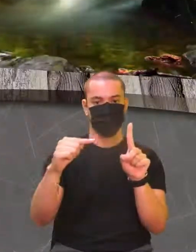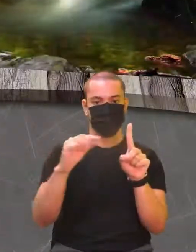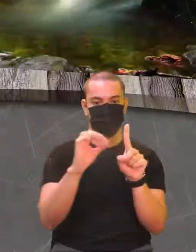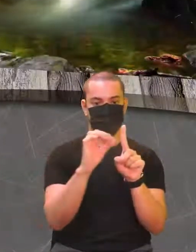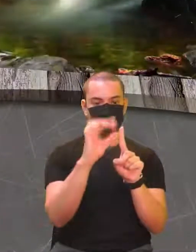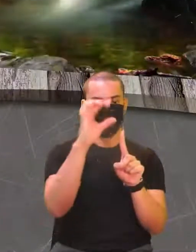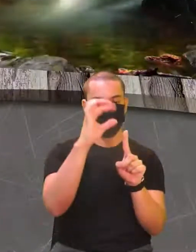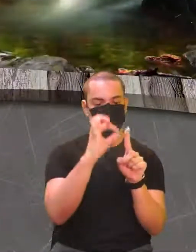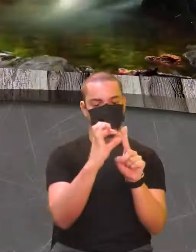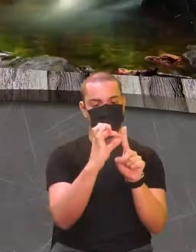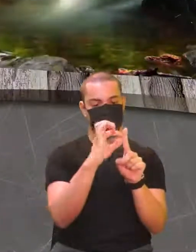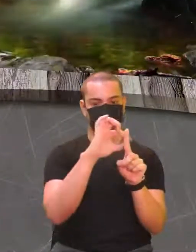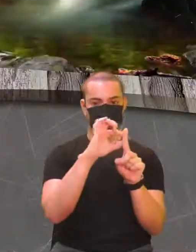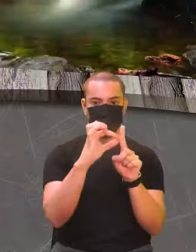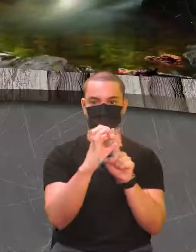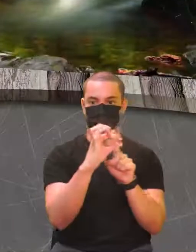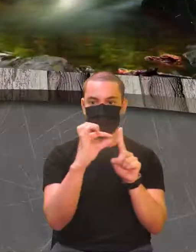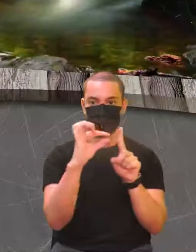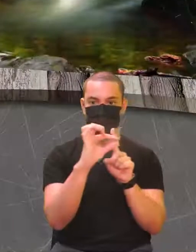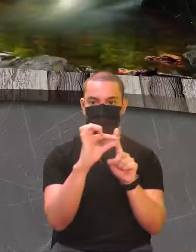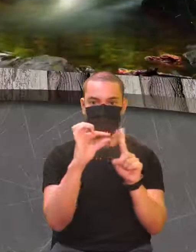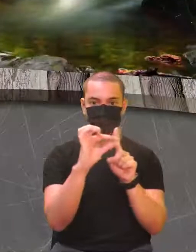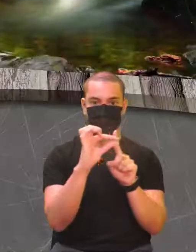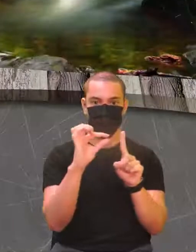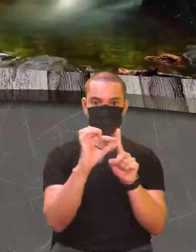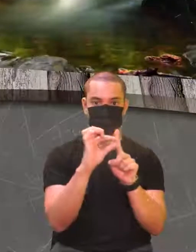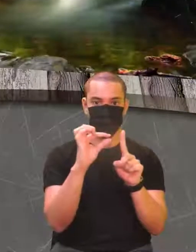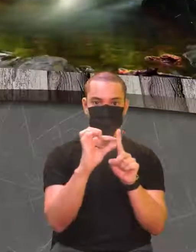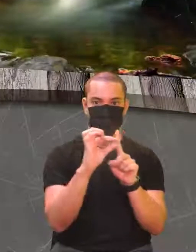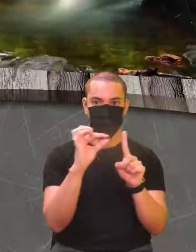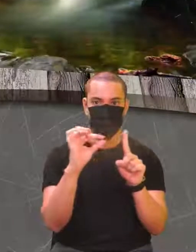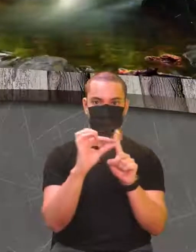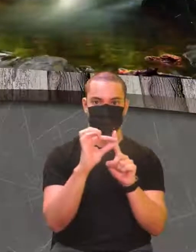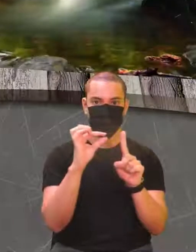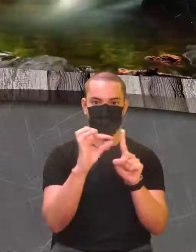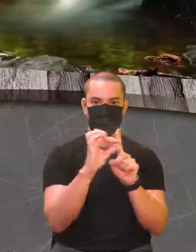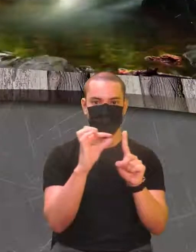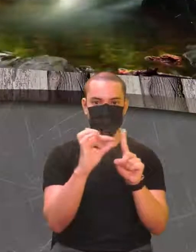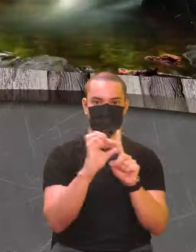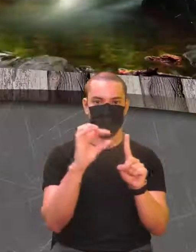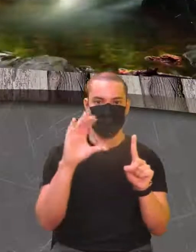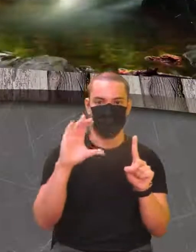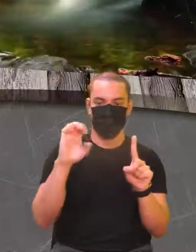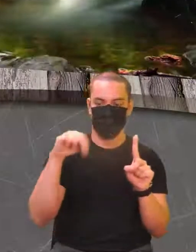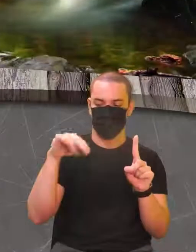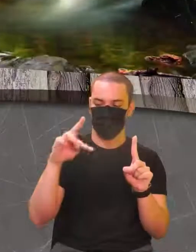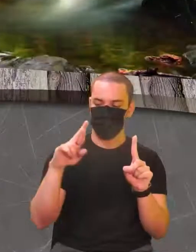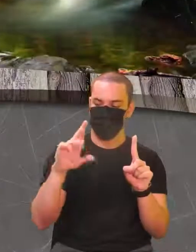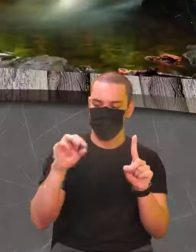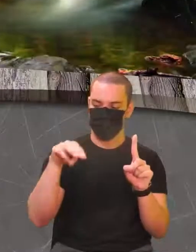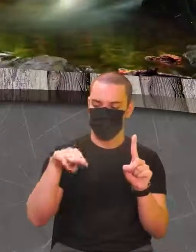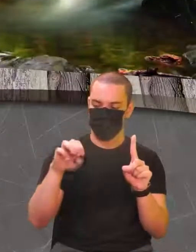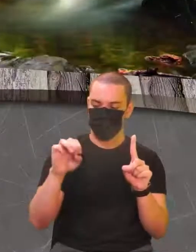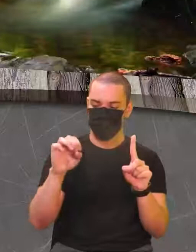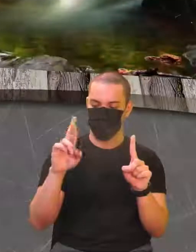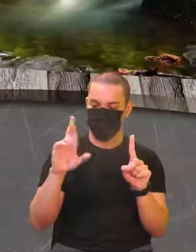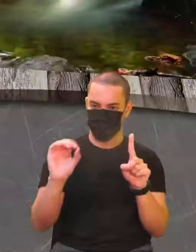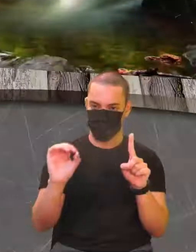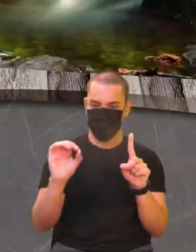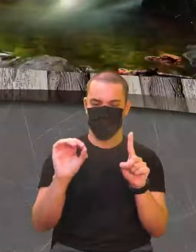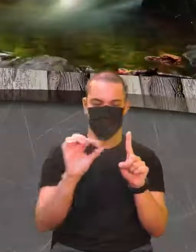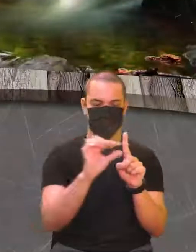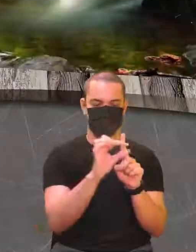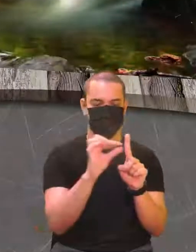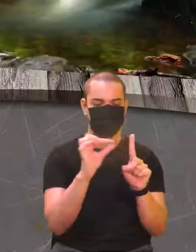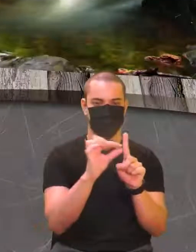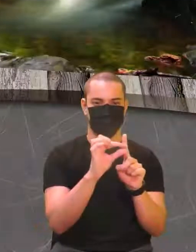uma constrição primária, né? Centrômero. Eu falei o quê, gente? Acrossomo do espermatozoide, misericórdia. Então,